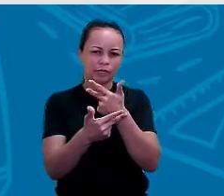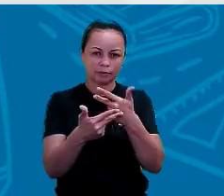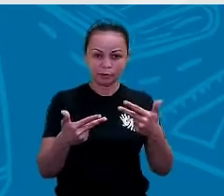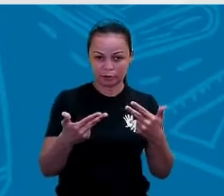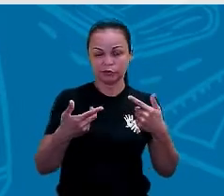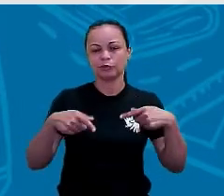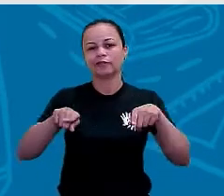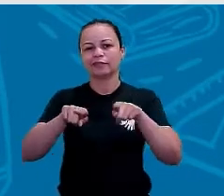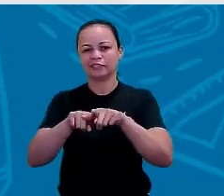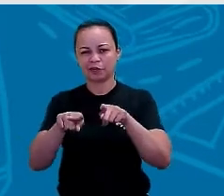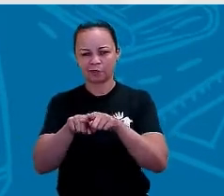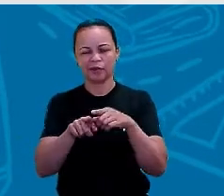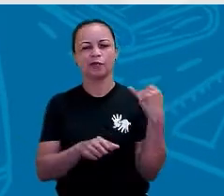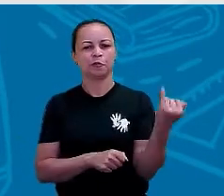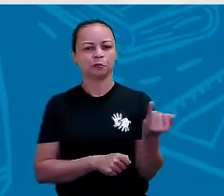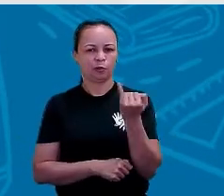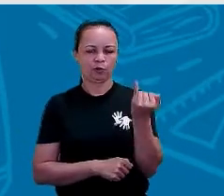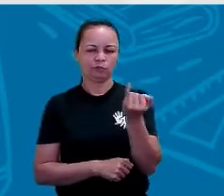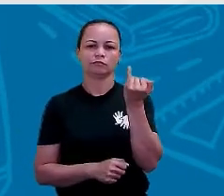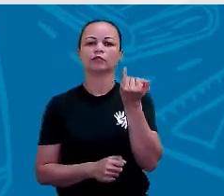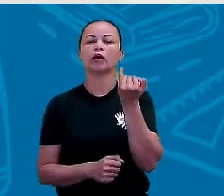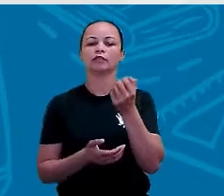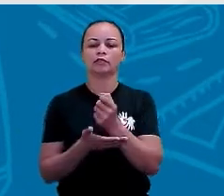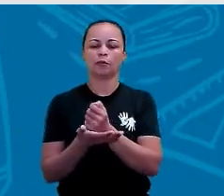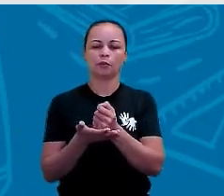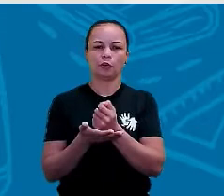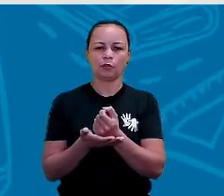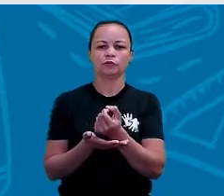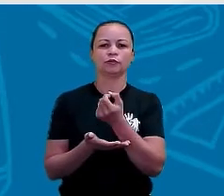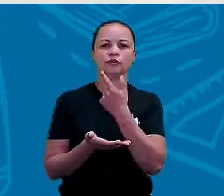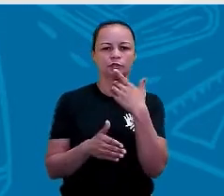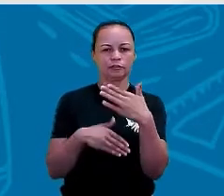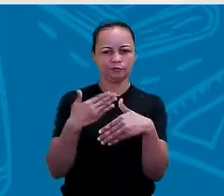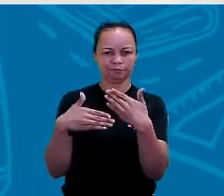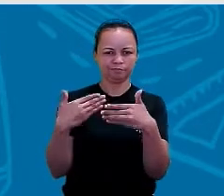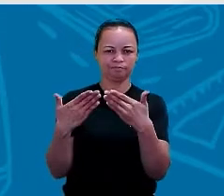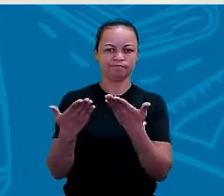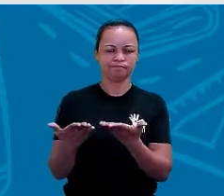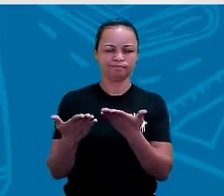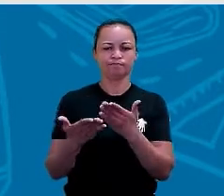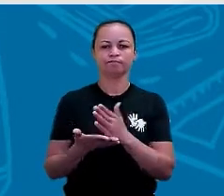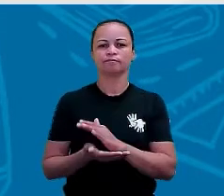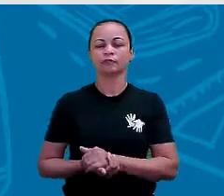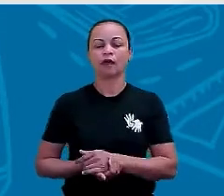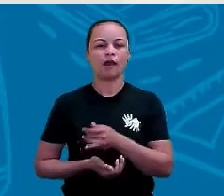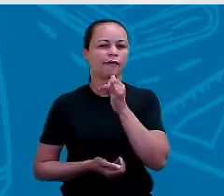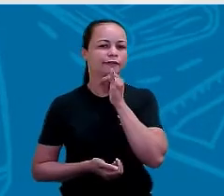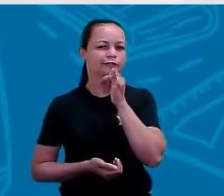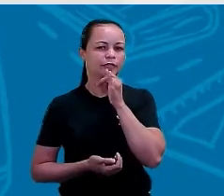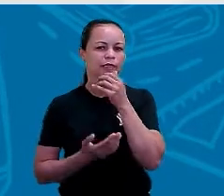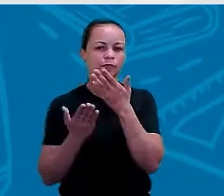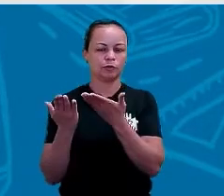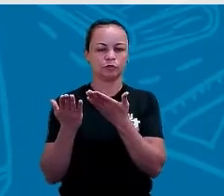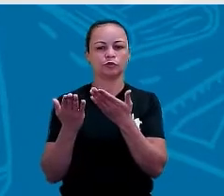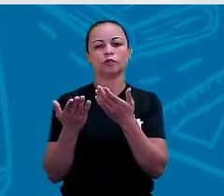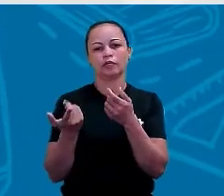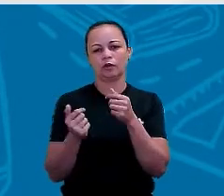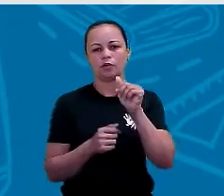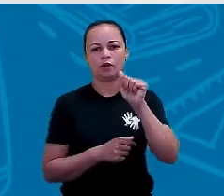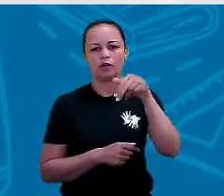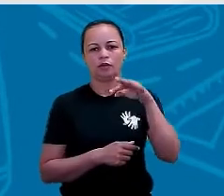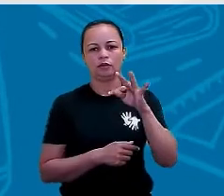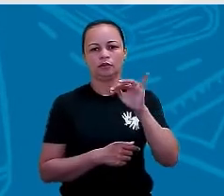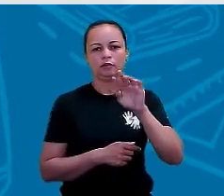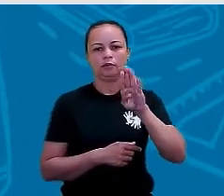como também sendo importantes na produção desses medicamentos a exemplo dos